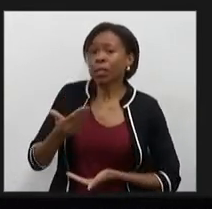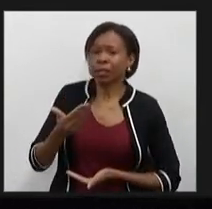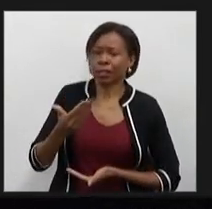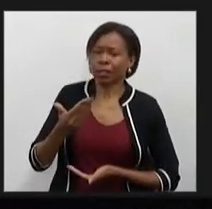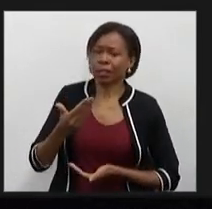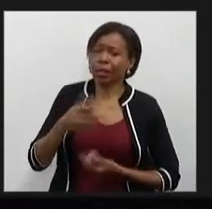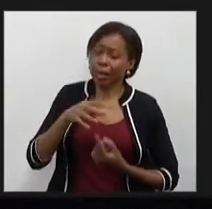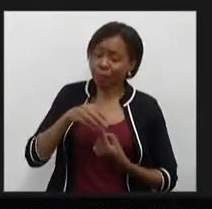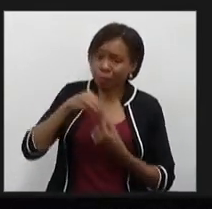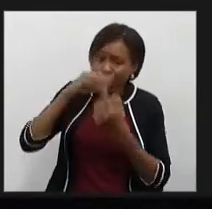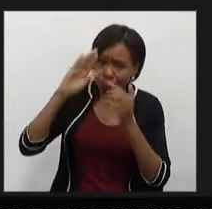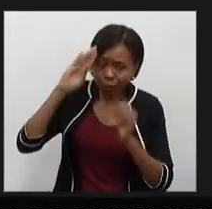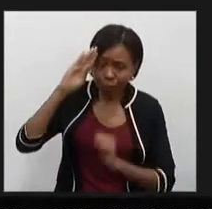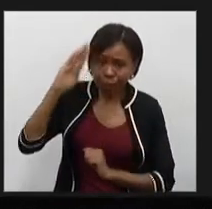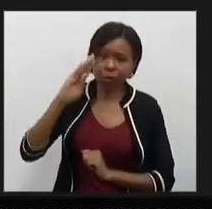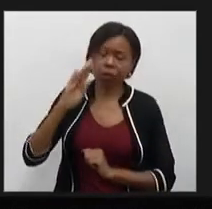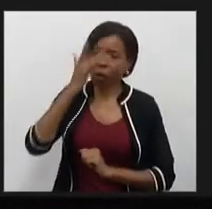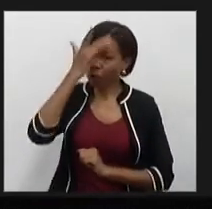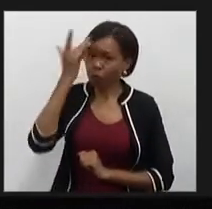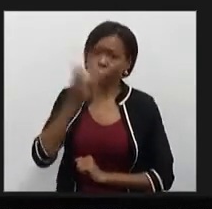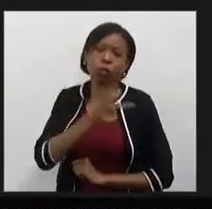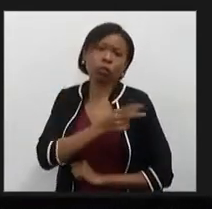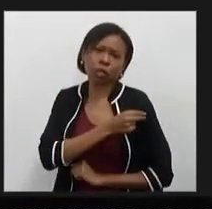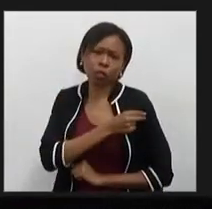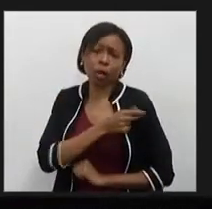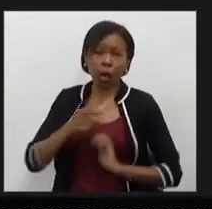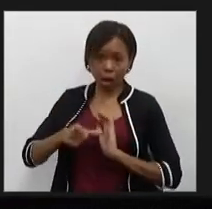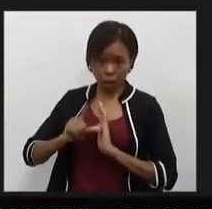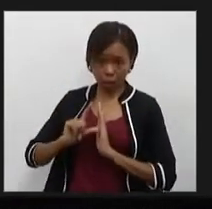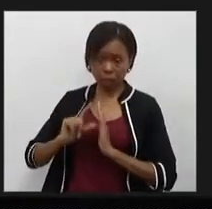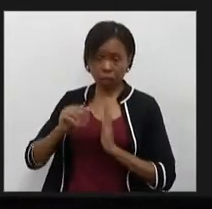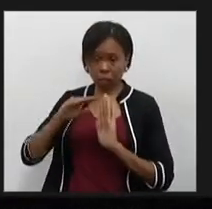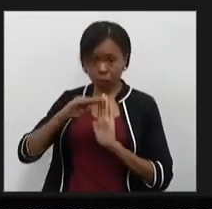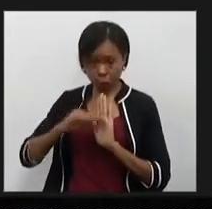para as pessoas portadoras de síndrome de Down, que esse sim,